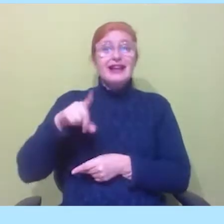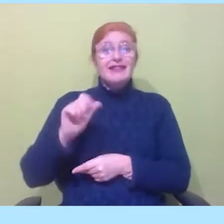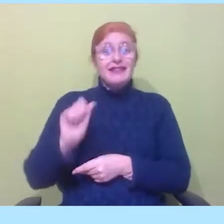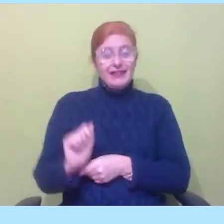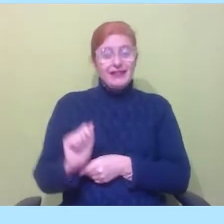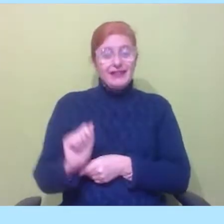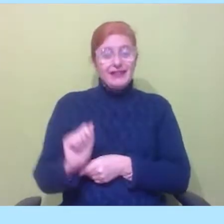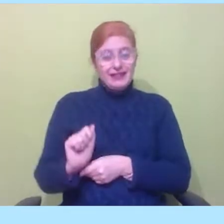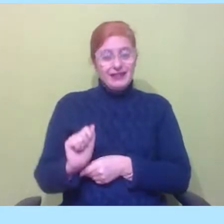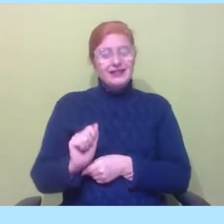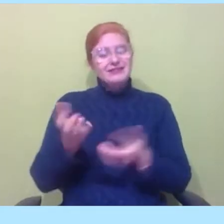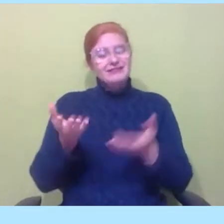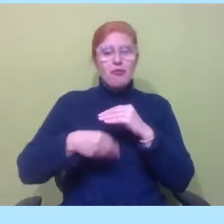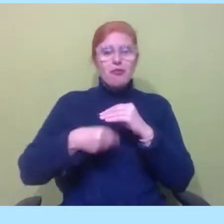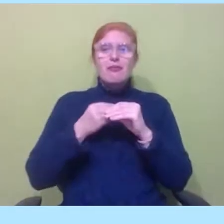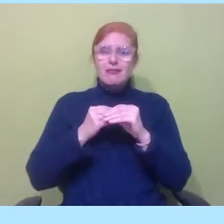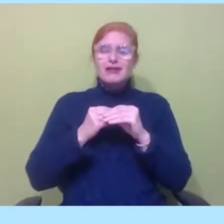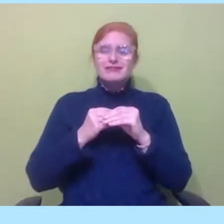Tica.